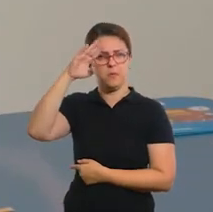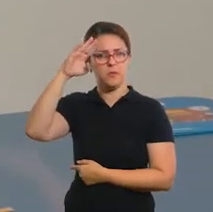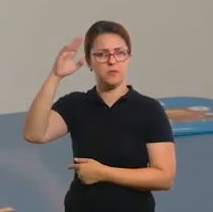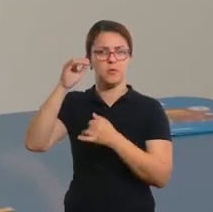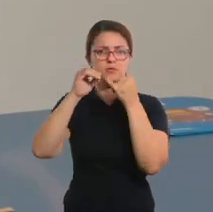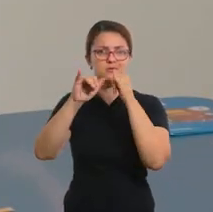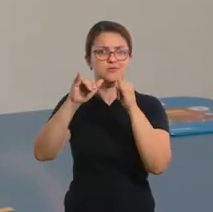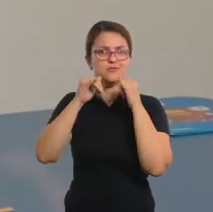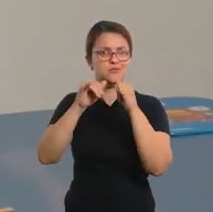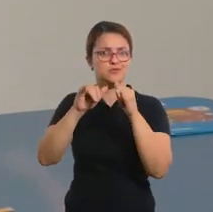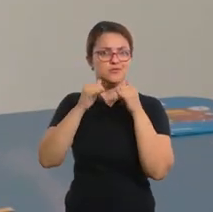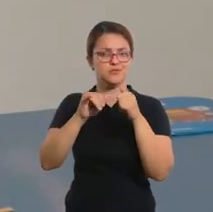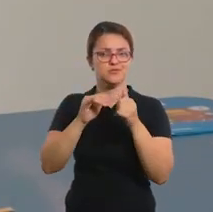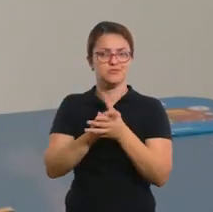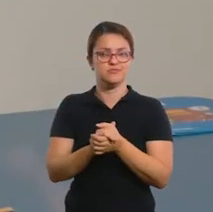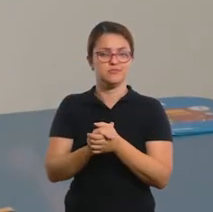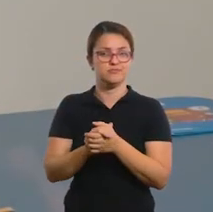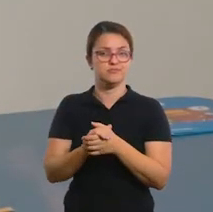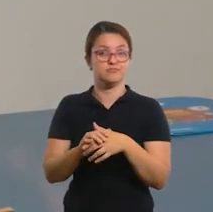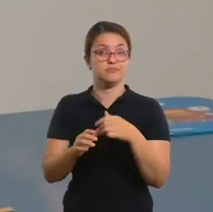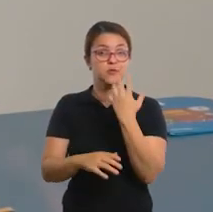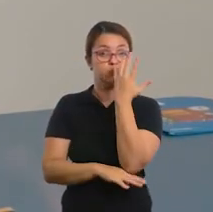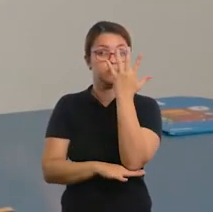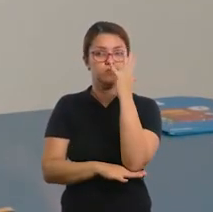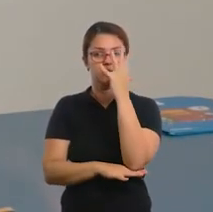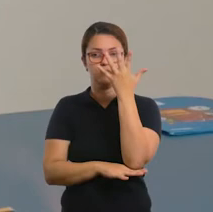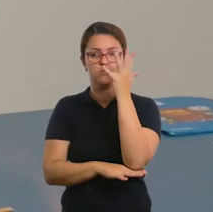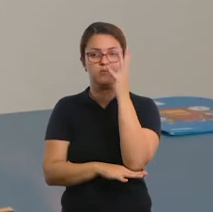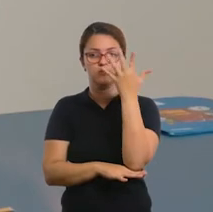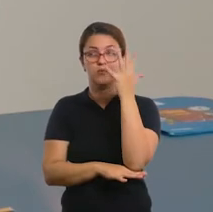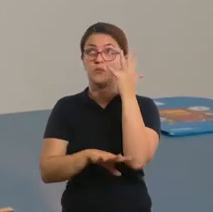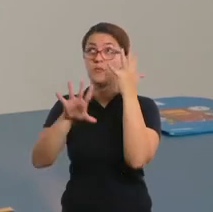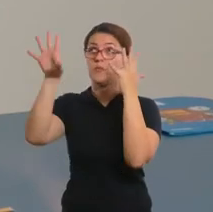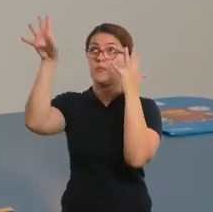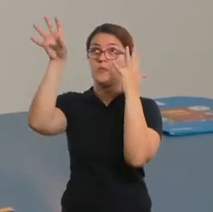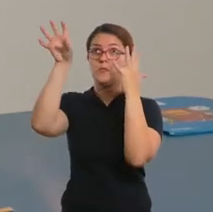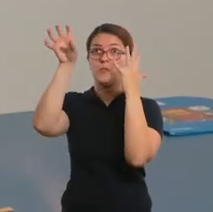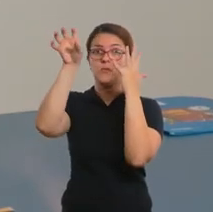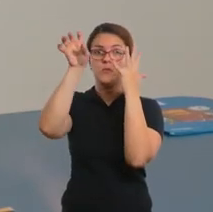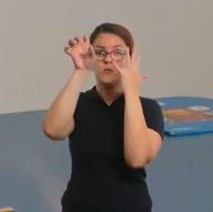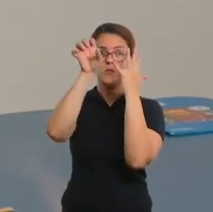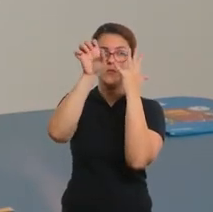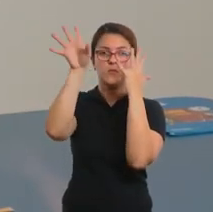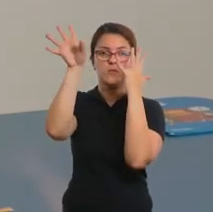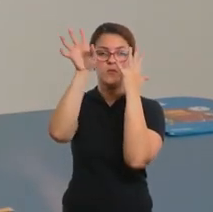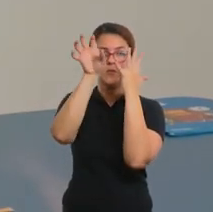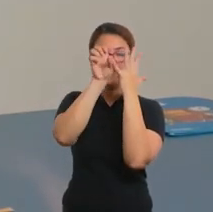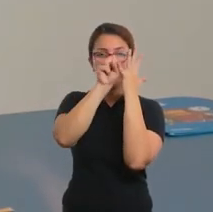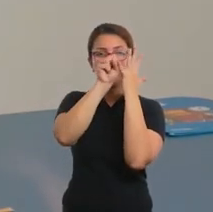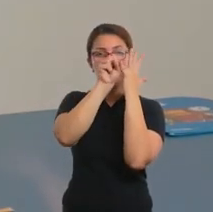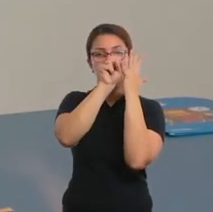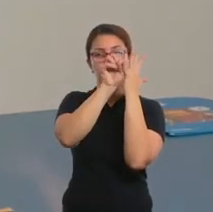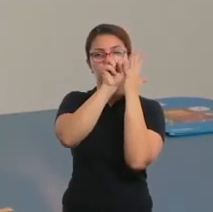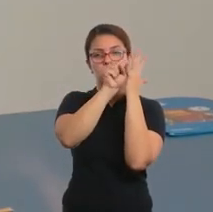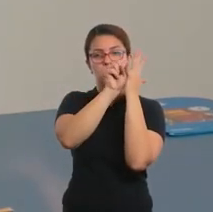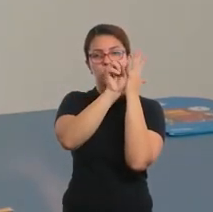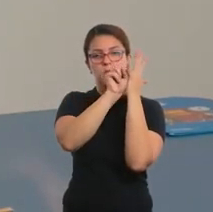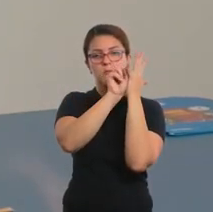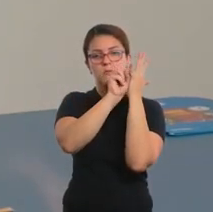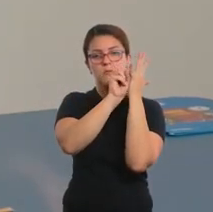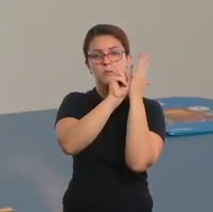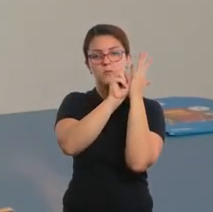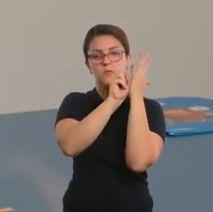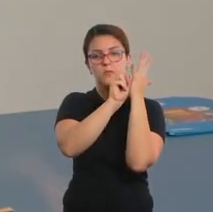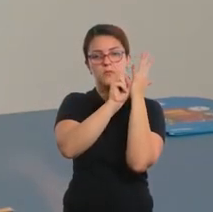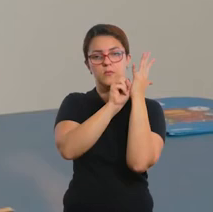principal fonte de energia. Então, as plantas, elas absorvem a energia solar